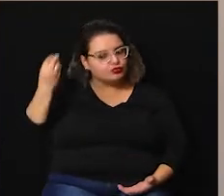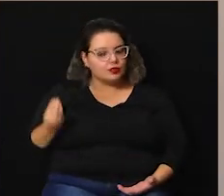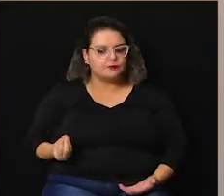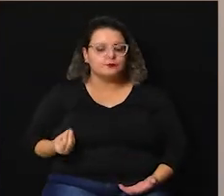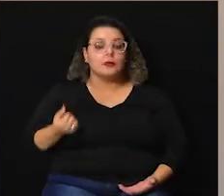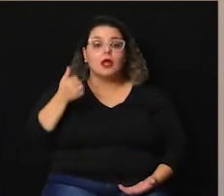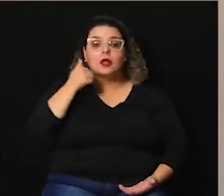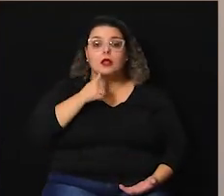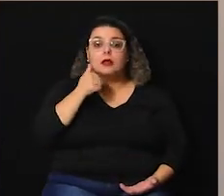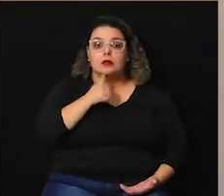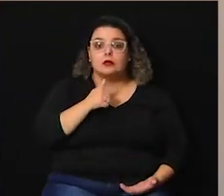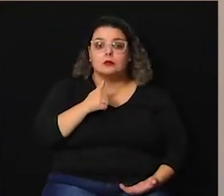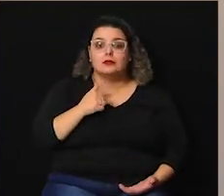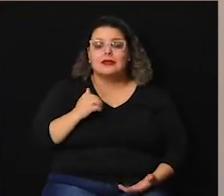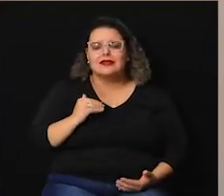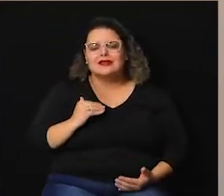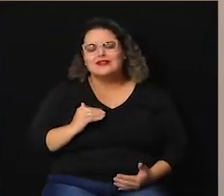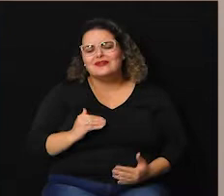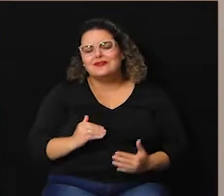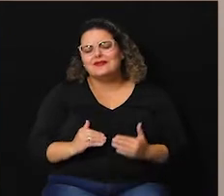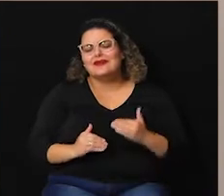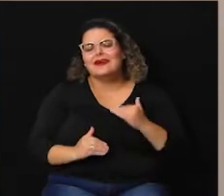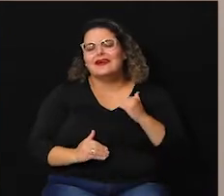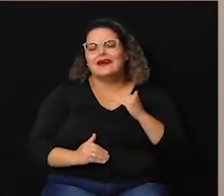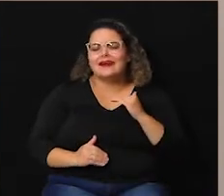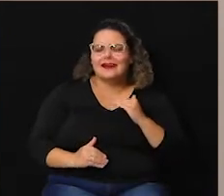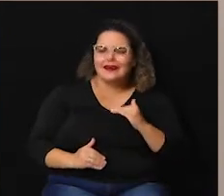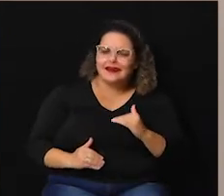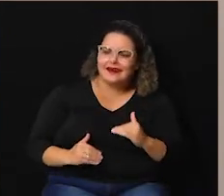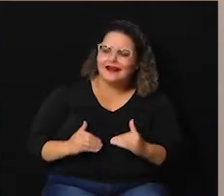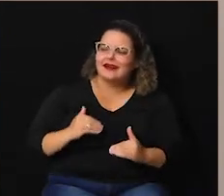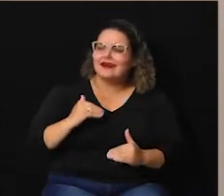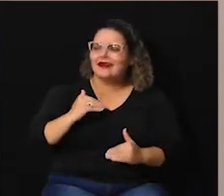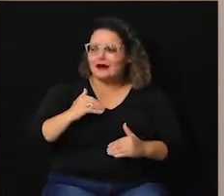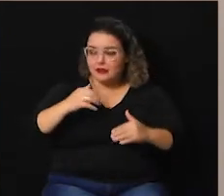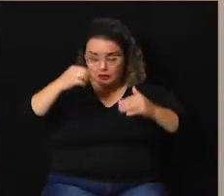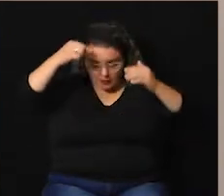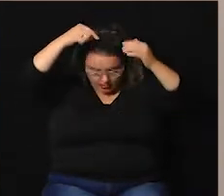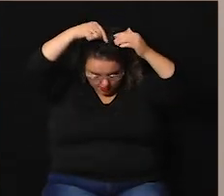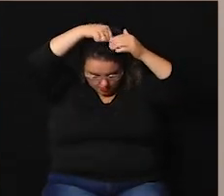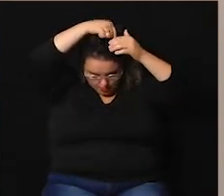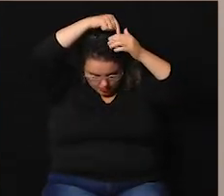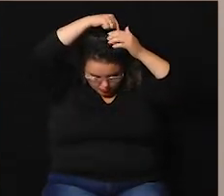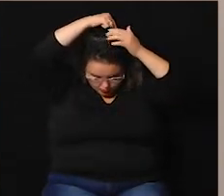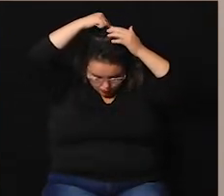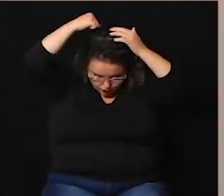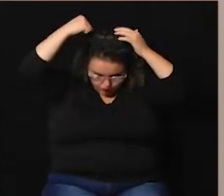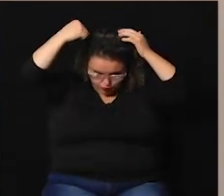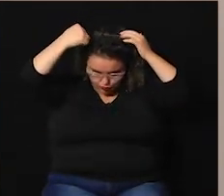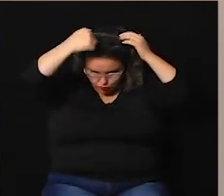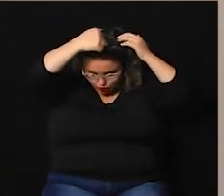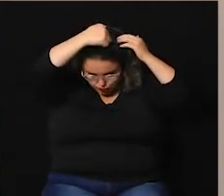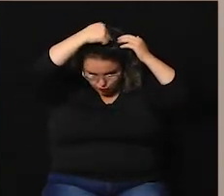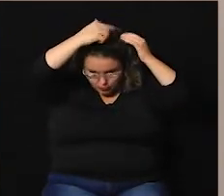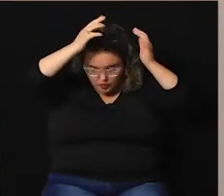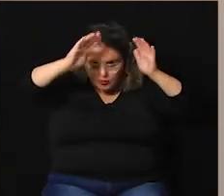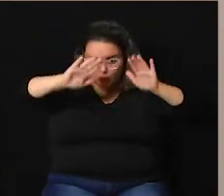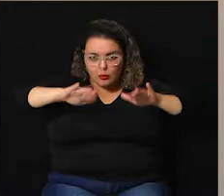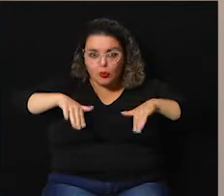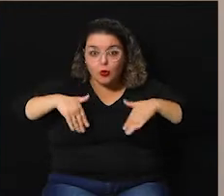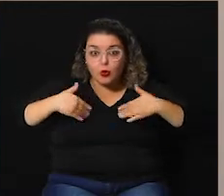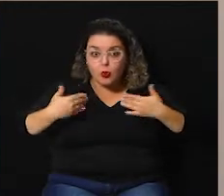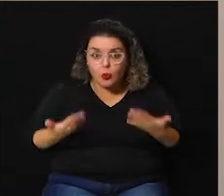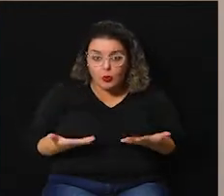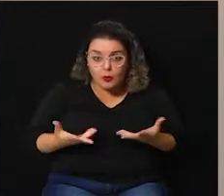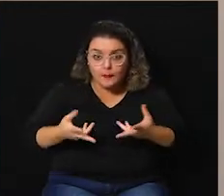mulher, o processo é muito lento e se manifesta aqui, olha, na coroa, na risca. Como é que ela percebe? Que a